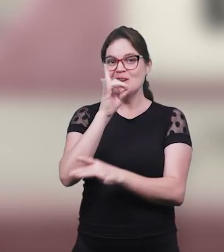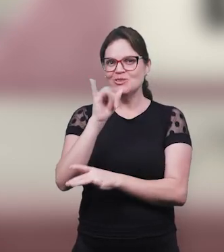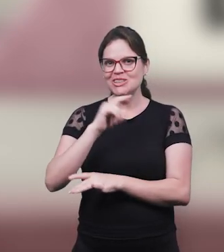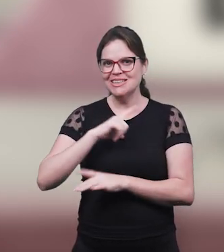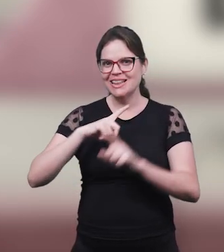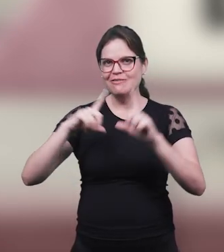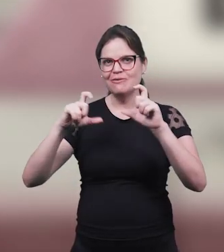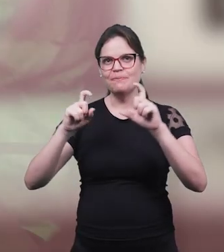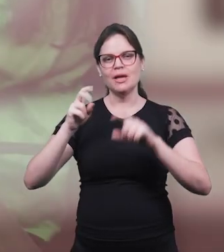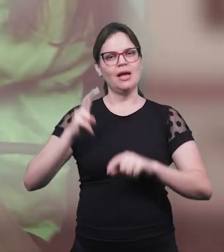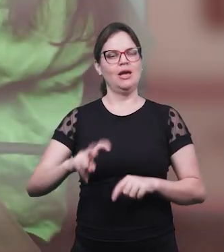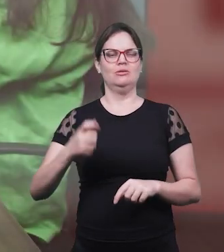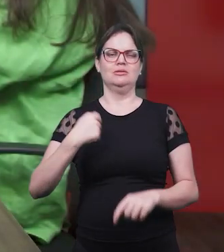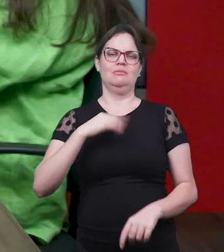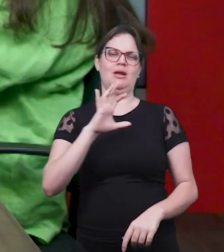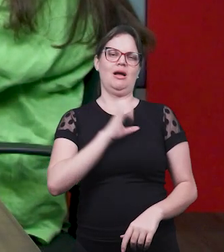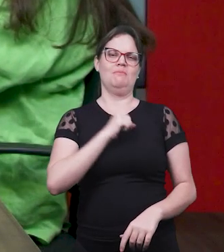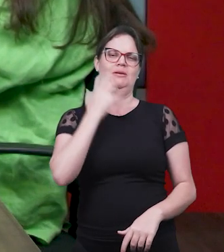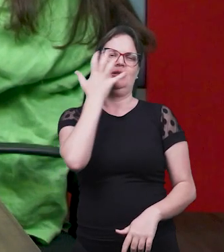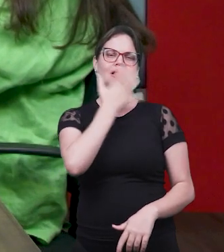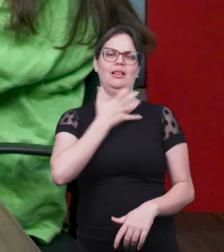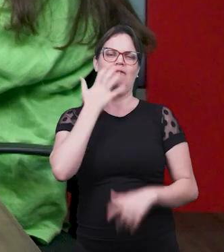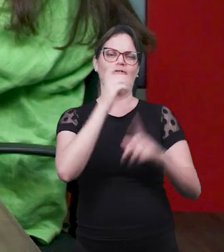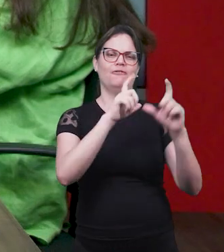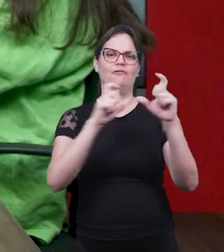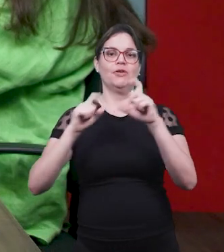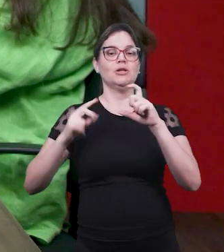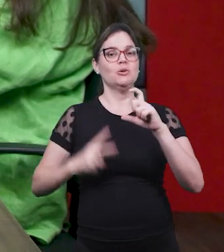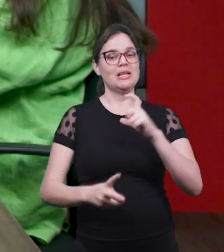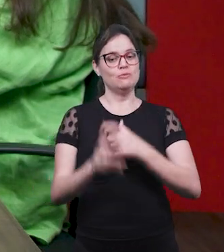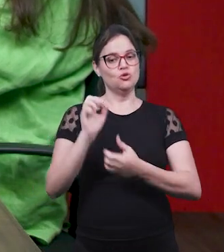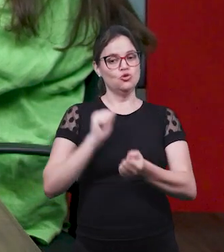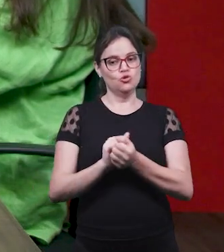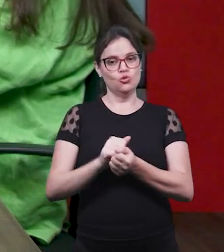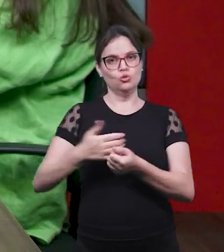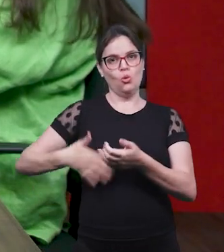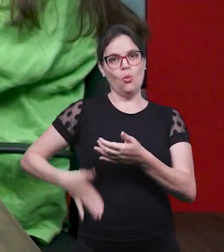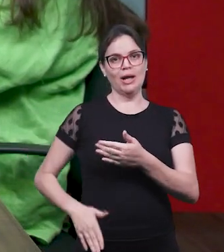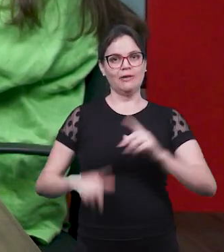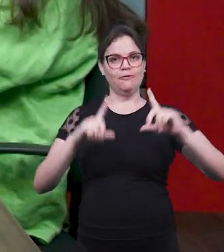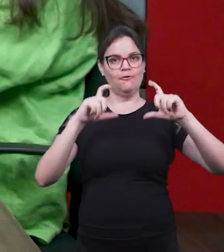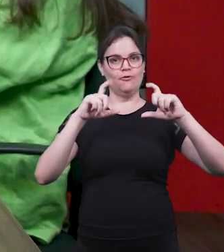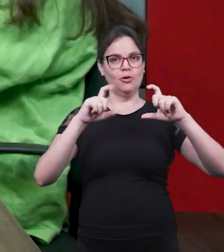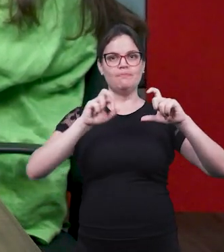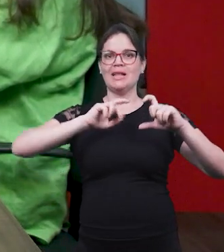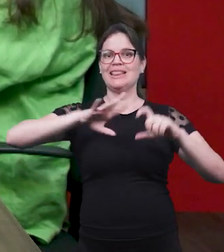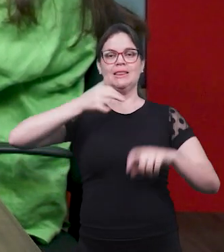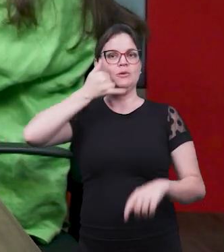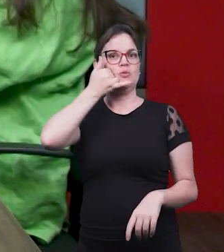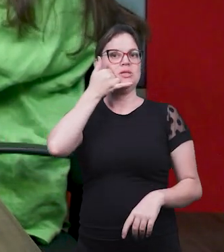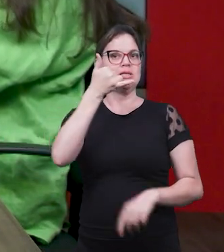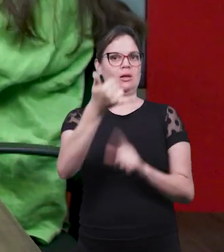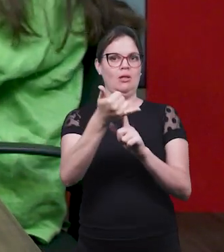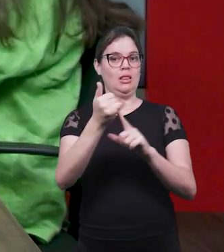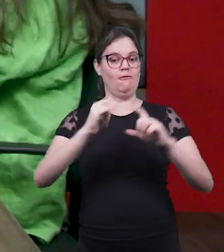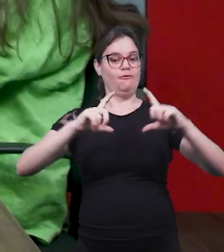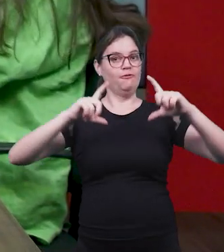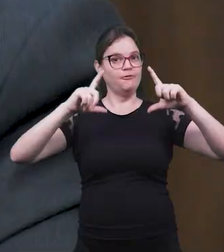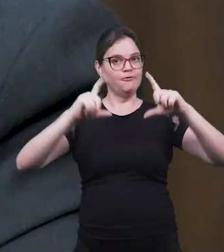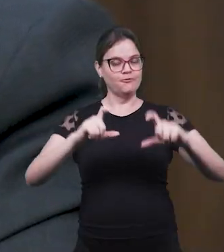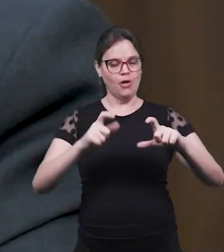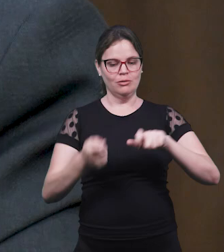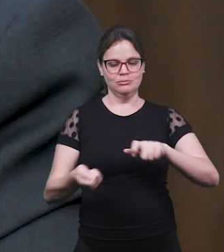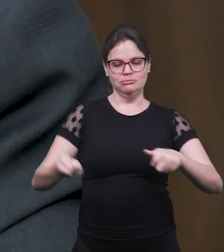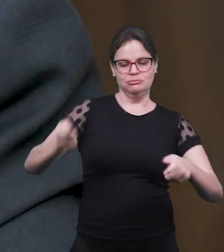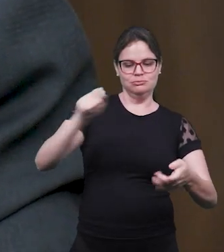sempre fui apaixonado por fotografia. Você me via com uma máquina fotográfica na mão. Nós estamos falando da época do filme ainda. E